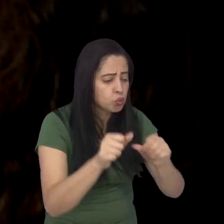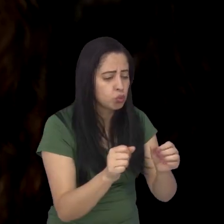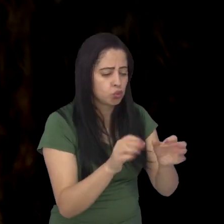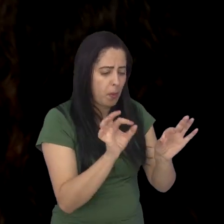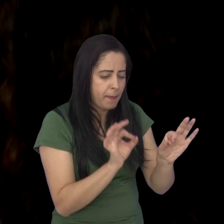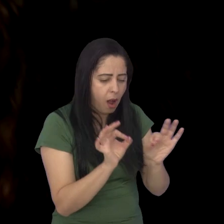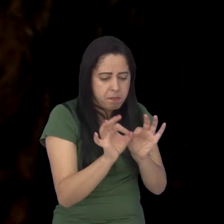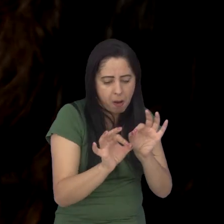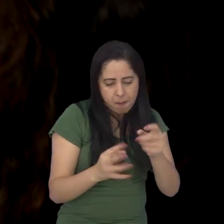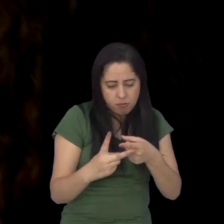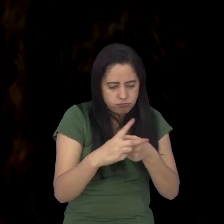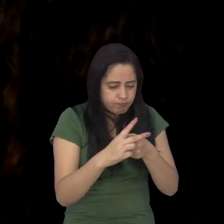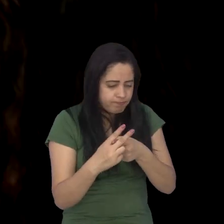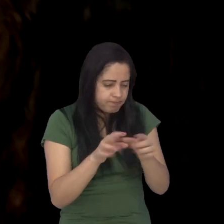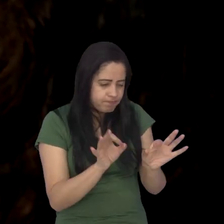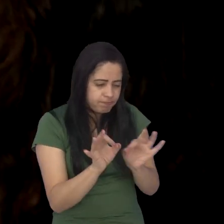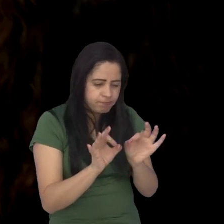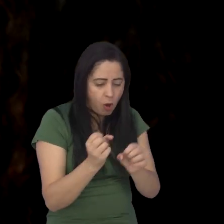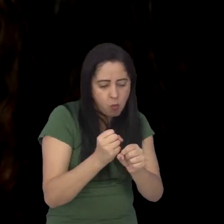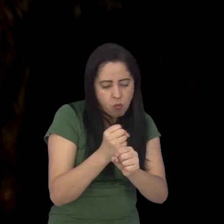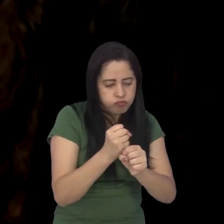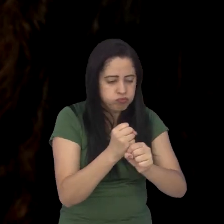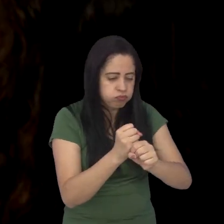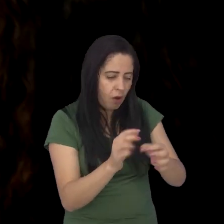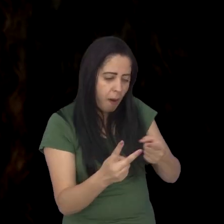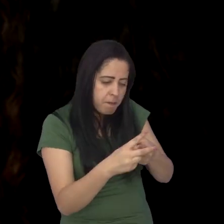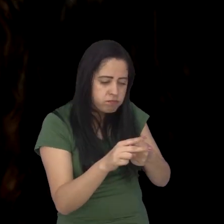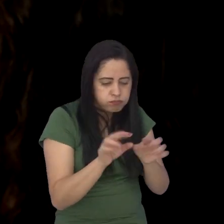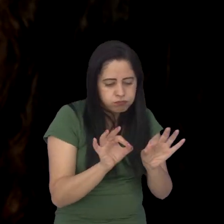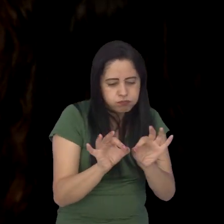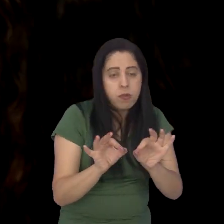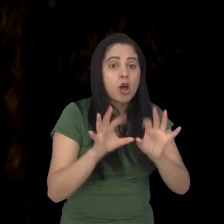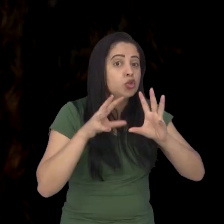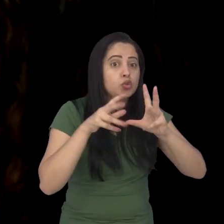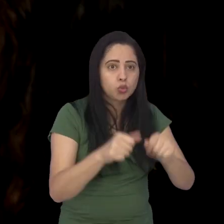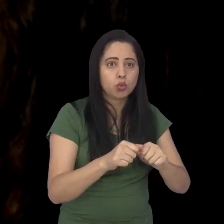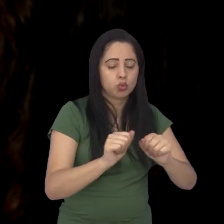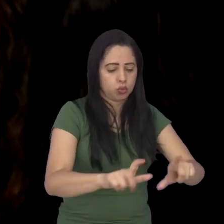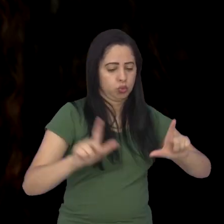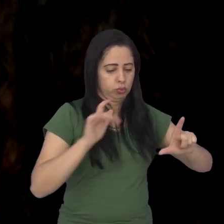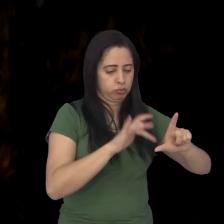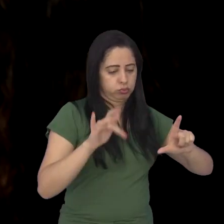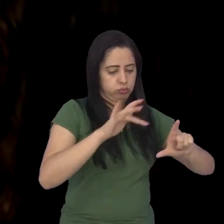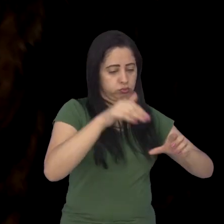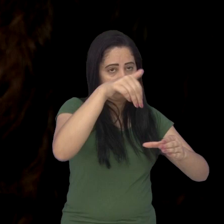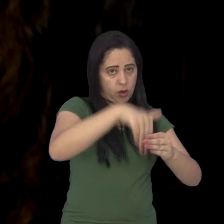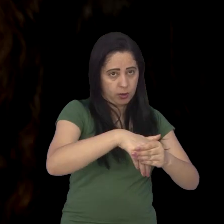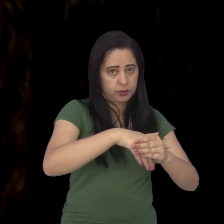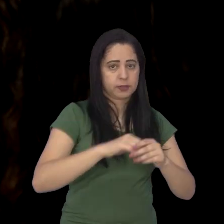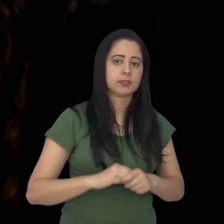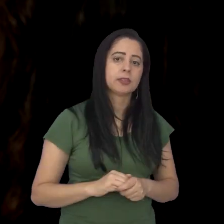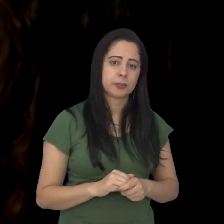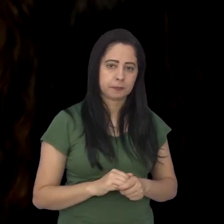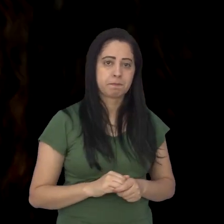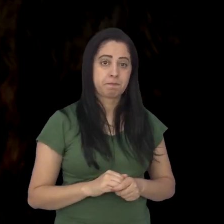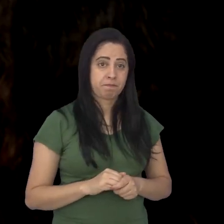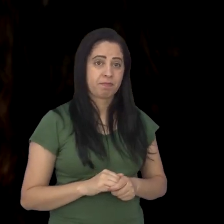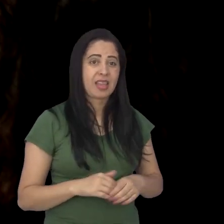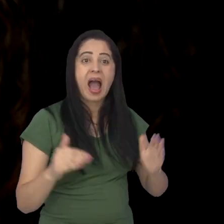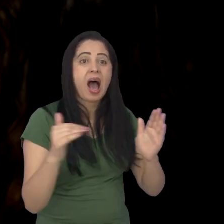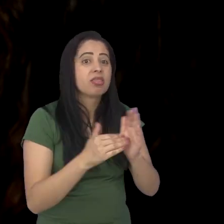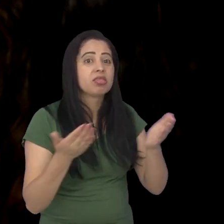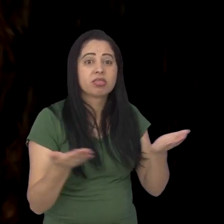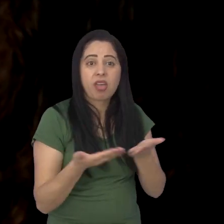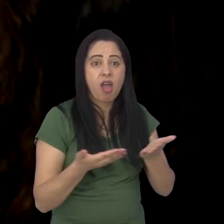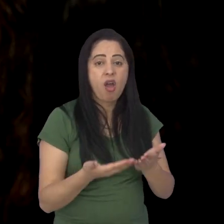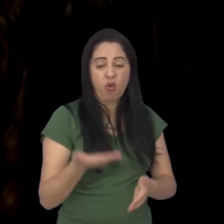foram os 4 principais que trabalharam com a parte de segurança, de criptografia, de todo o desenvolvimento da urna. E até